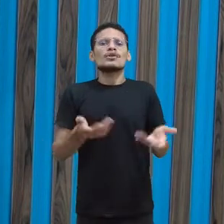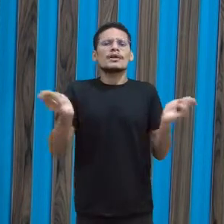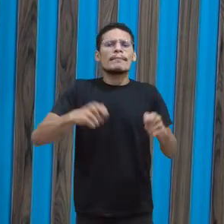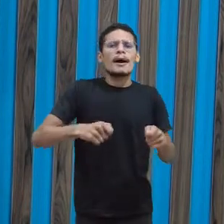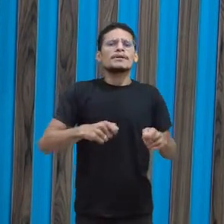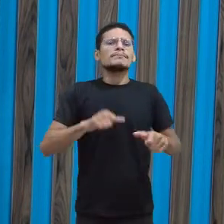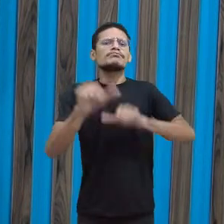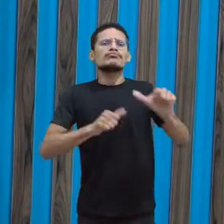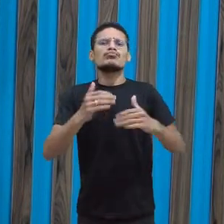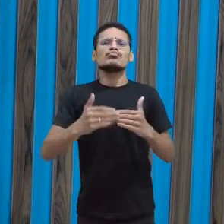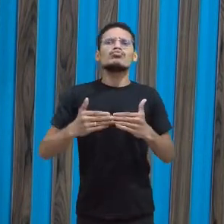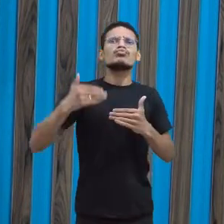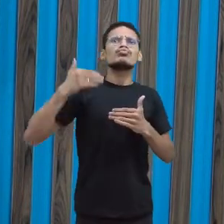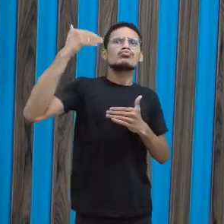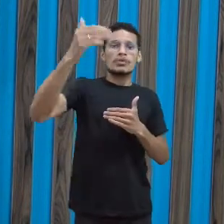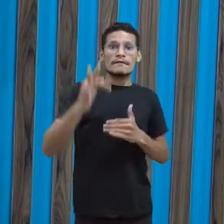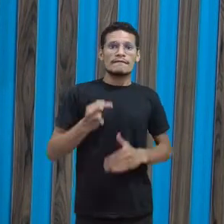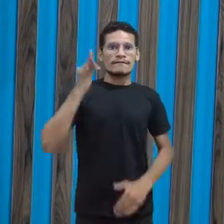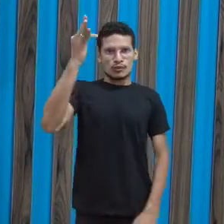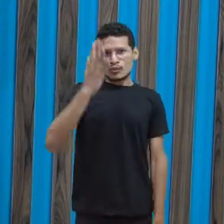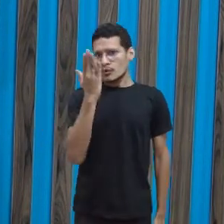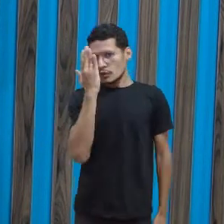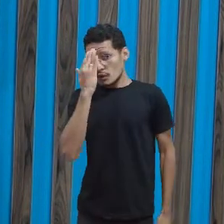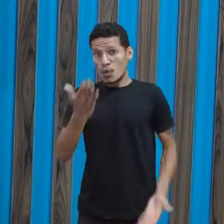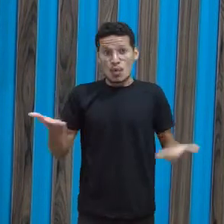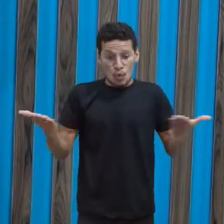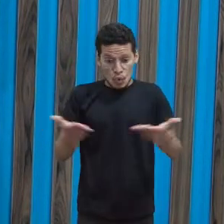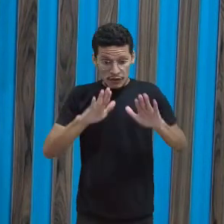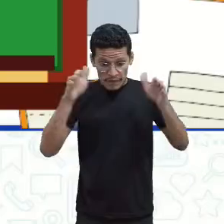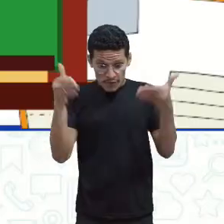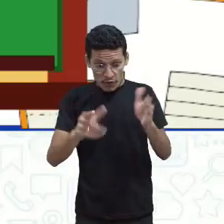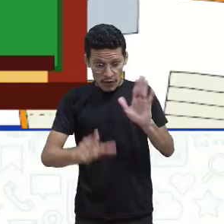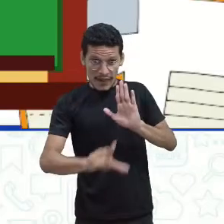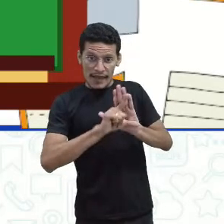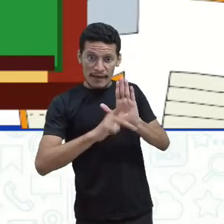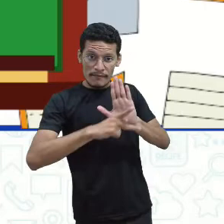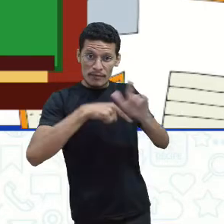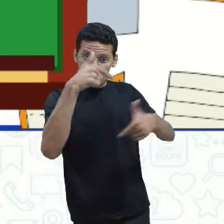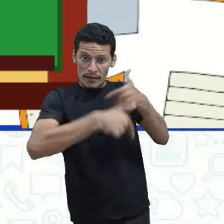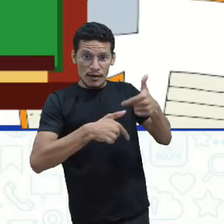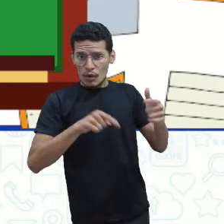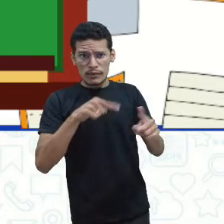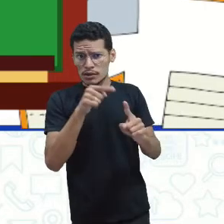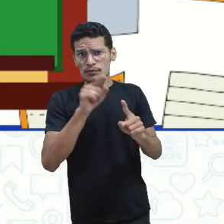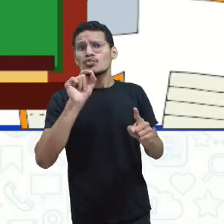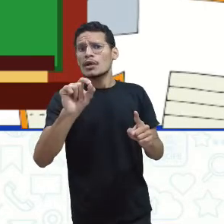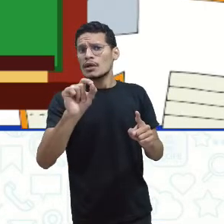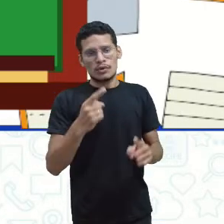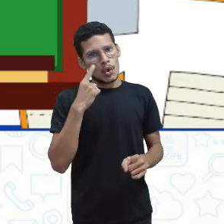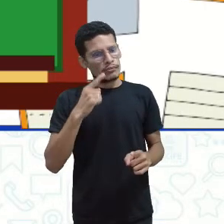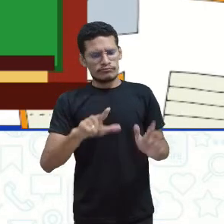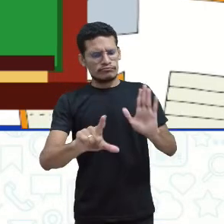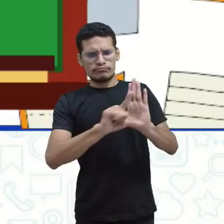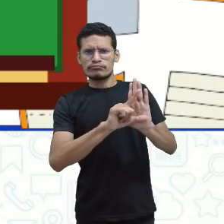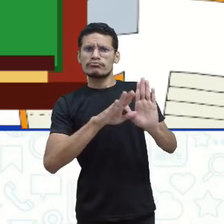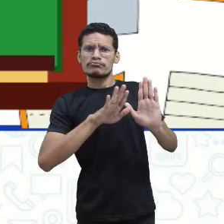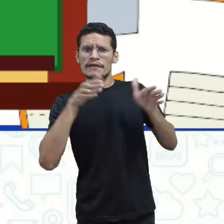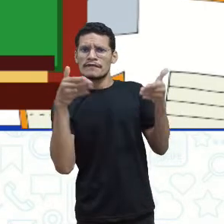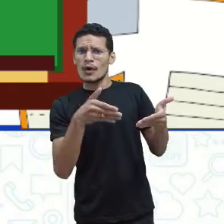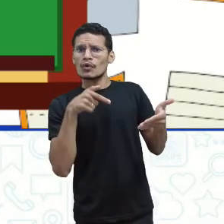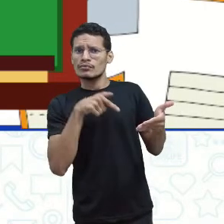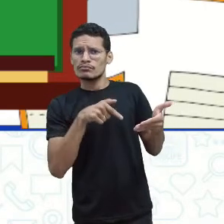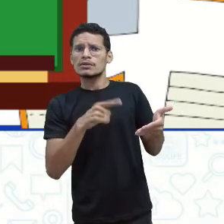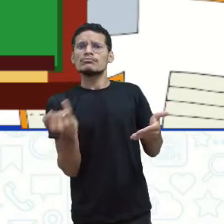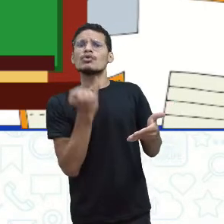futuro. Hoje, como eu tinha falado para vocês, a gente vai focar na legislação trabalhista. Então, os objetivos de hoje são esses. É esse, na verdade, né? Vamos estudar a importância